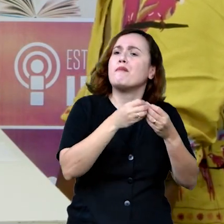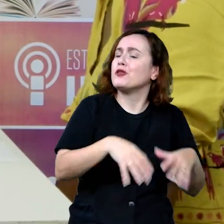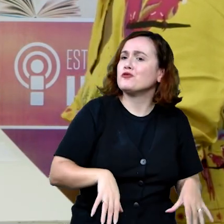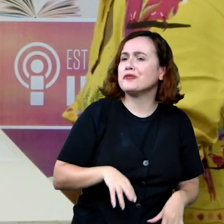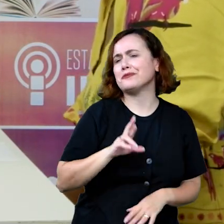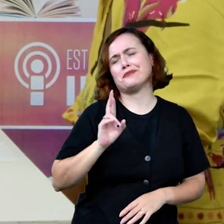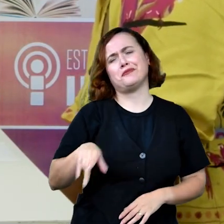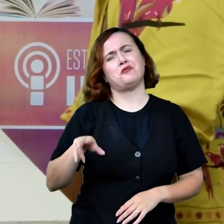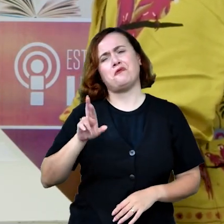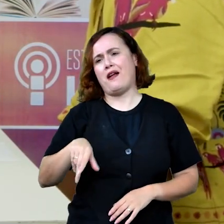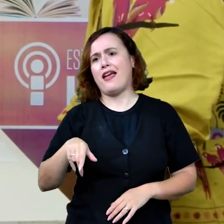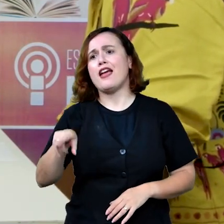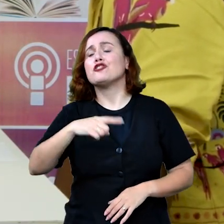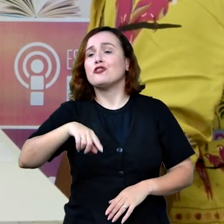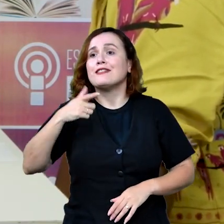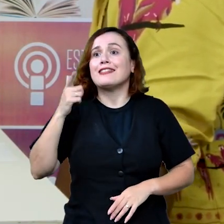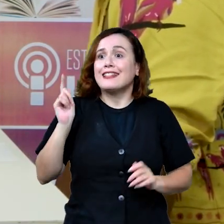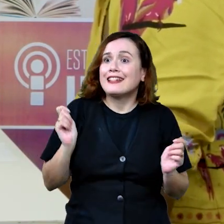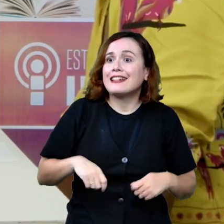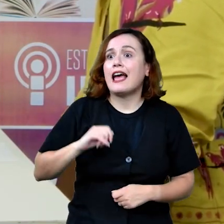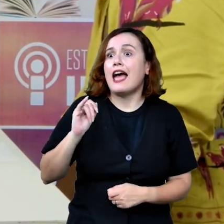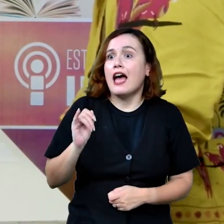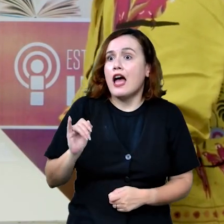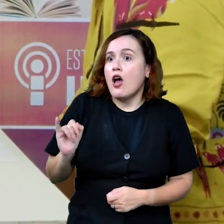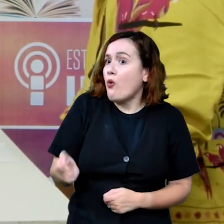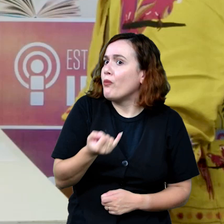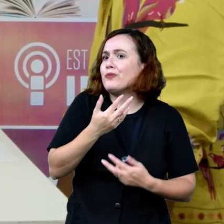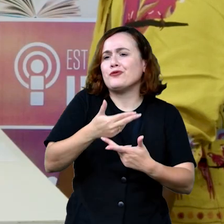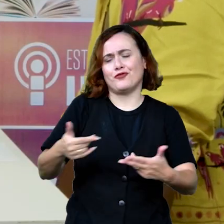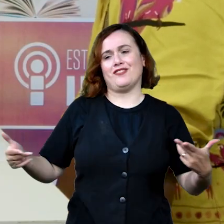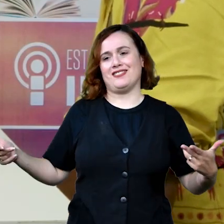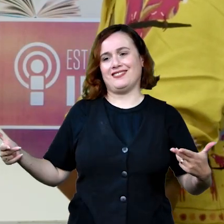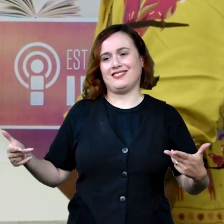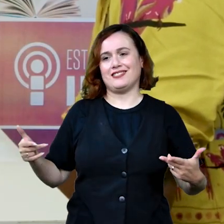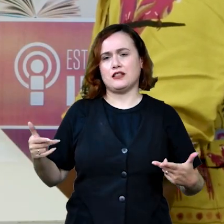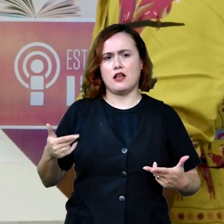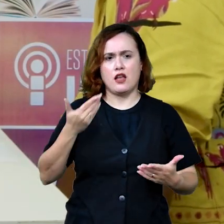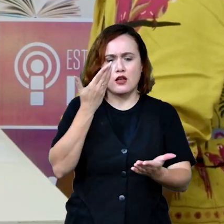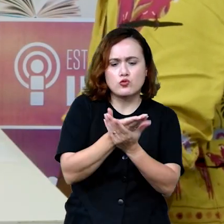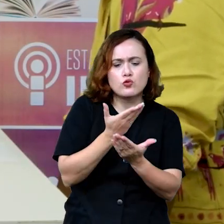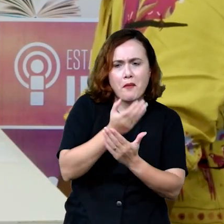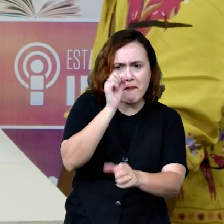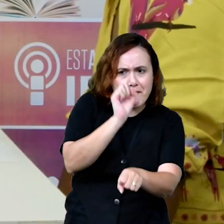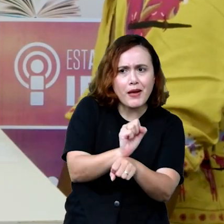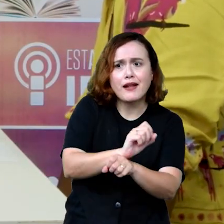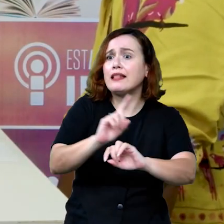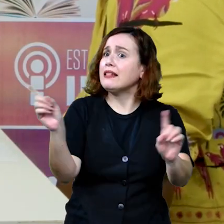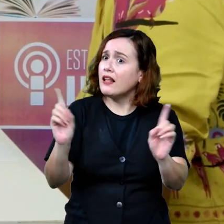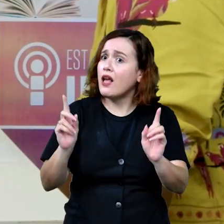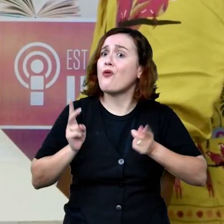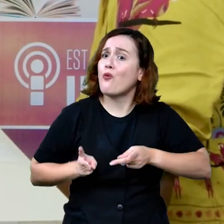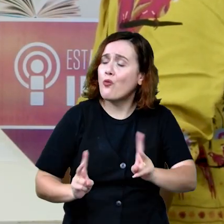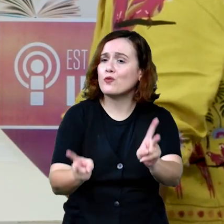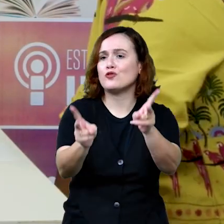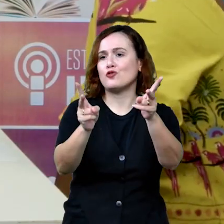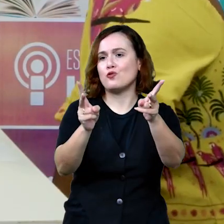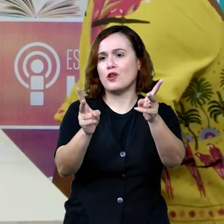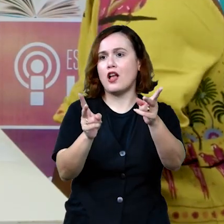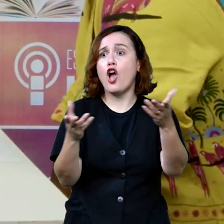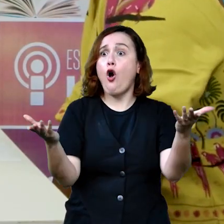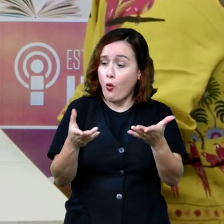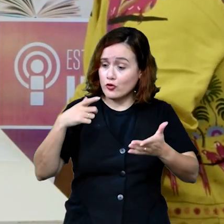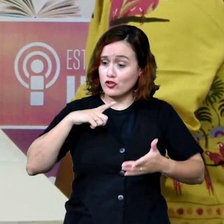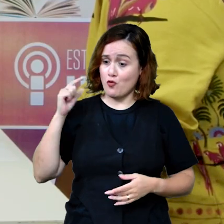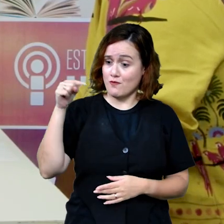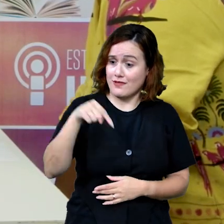ganha. Várias portas vão se abrir. Então, não parem de estudar. O estudo é revolucionário. E eu também. Só cheguei onde eu cheguei. Hoje, eu estou